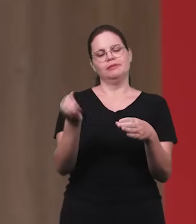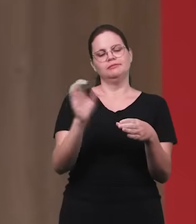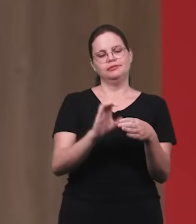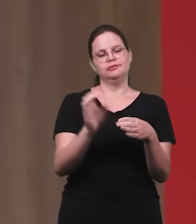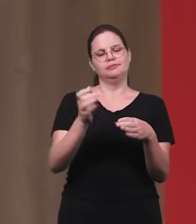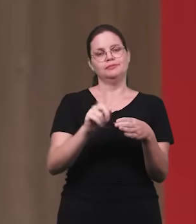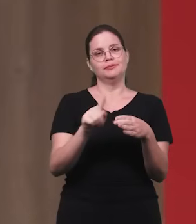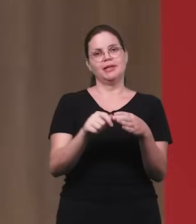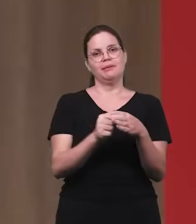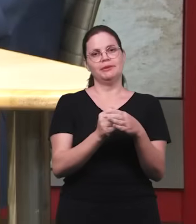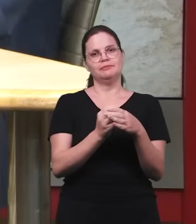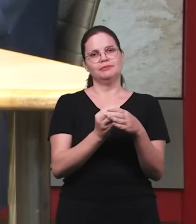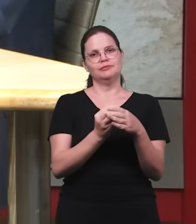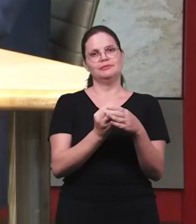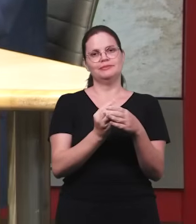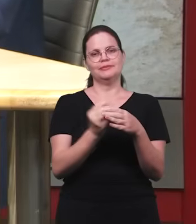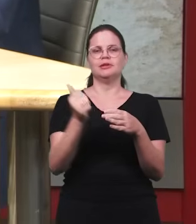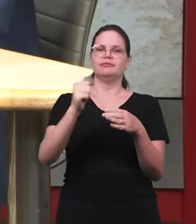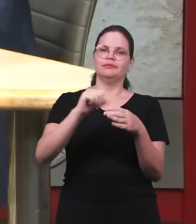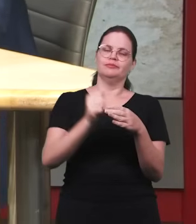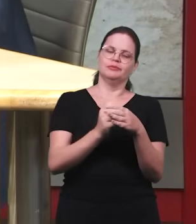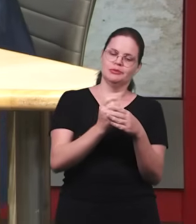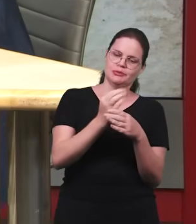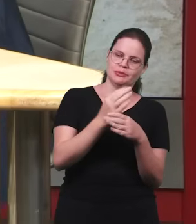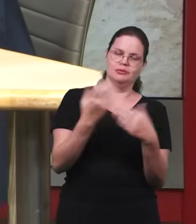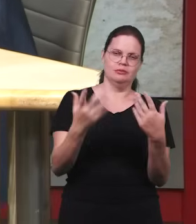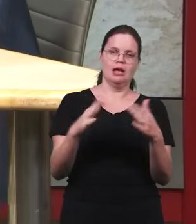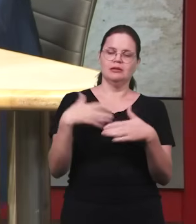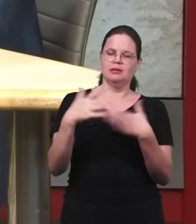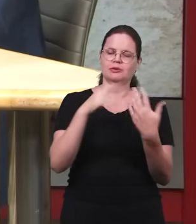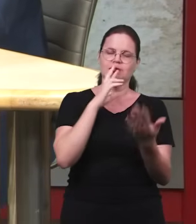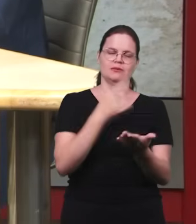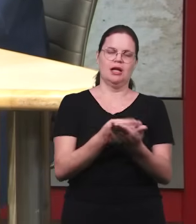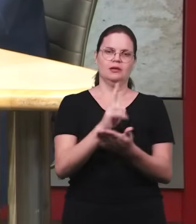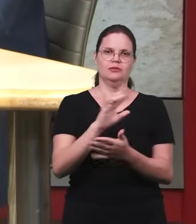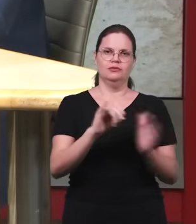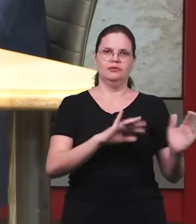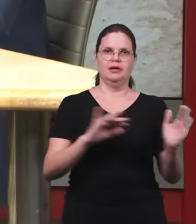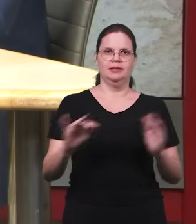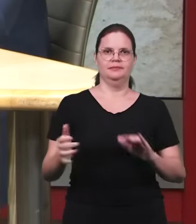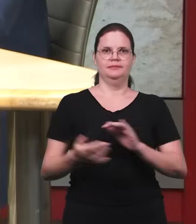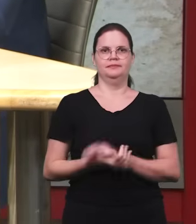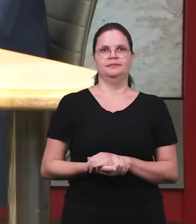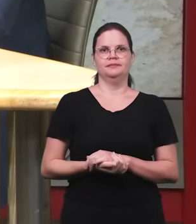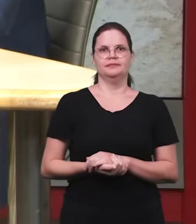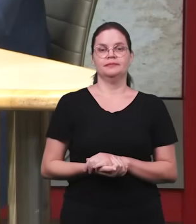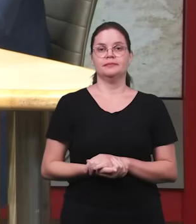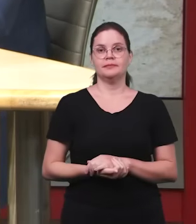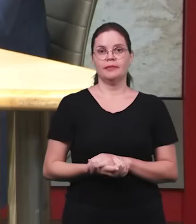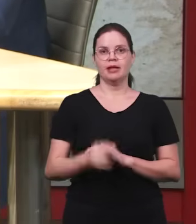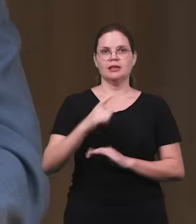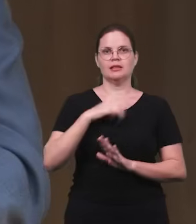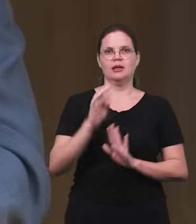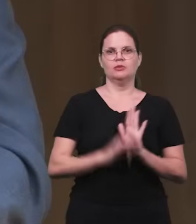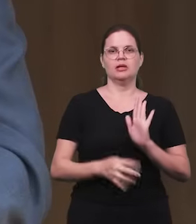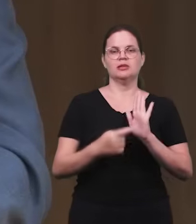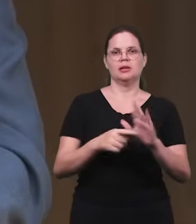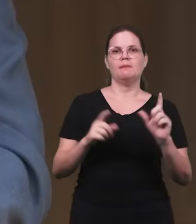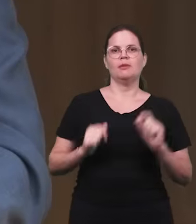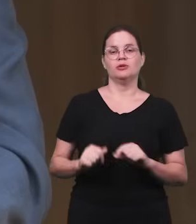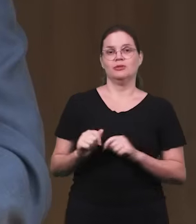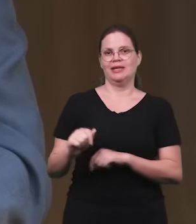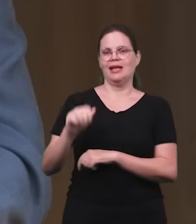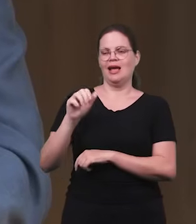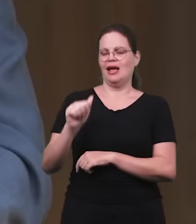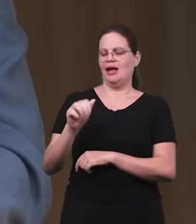um texto que eu estou lembrando de memória, então eu posso errar. Adestra as minhas mãos para a guerra. Adestrar